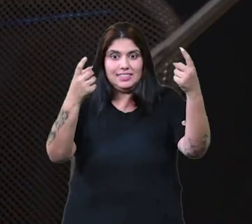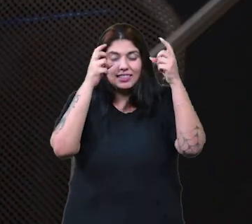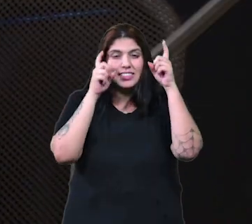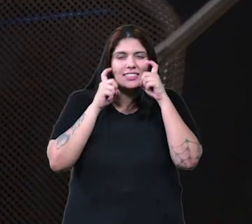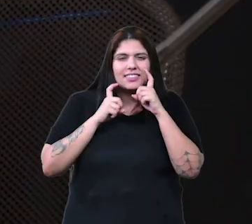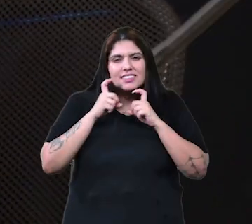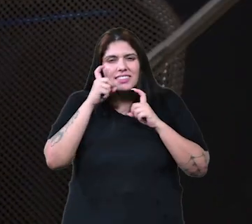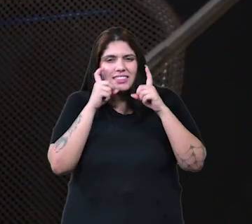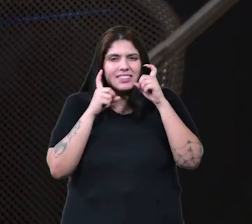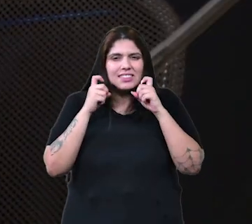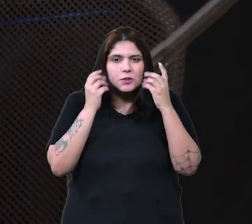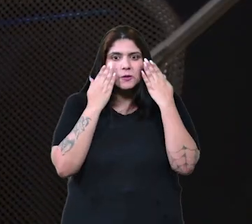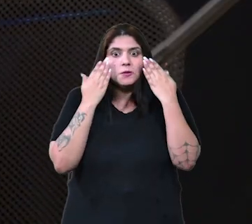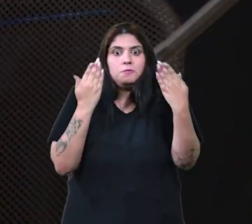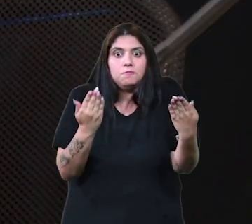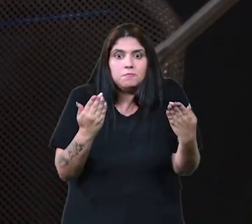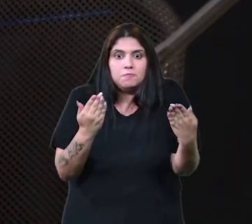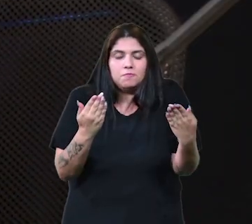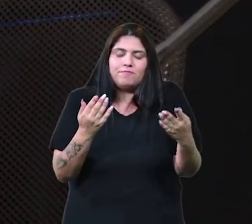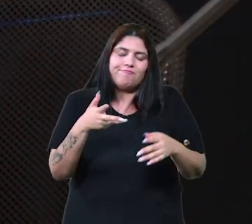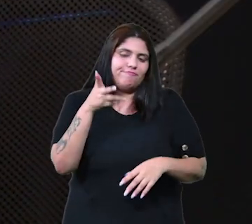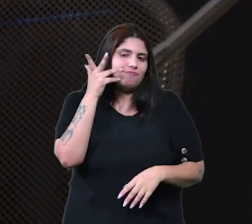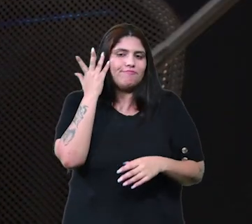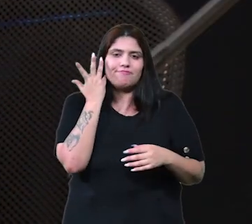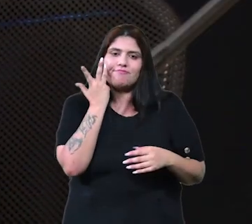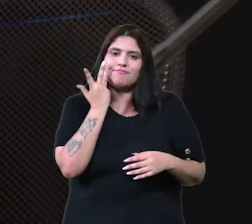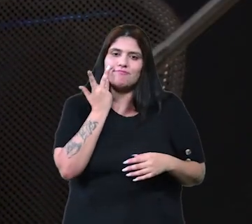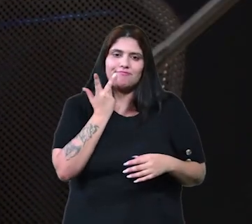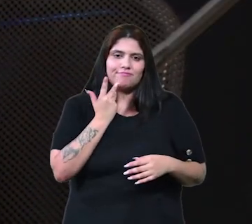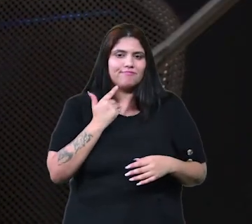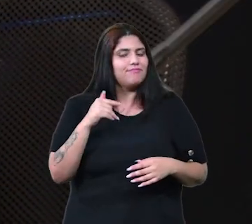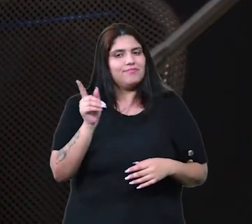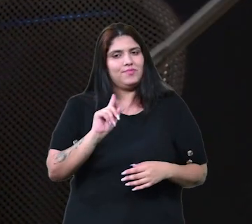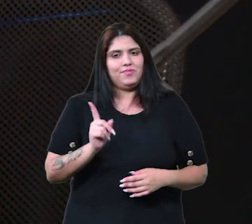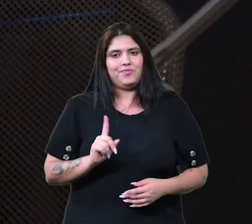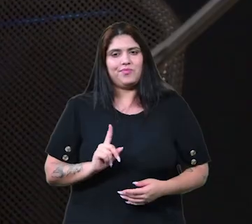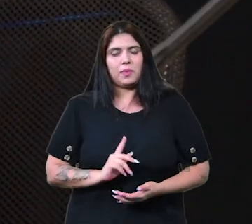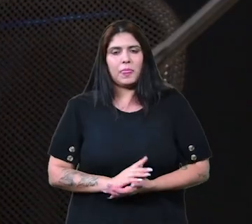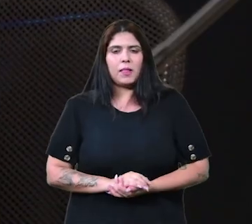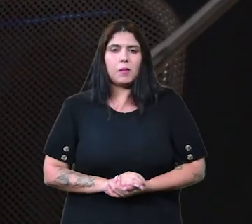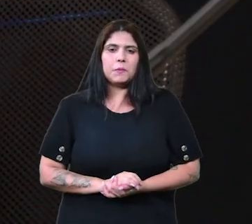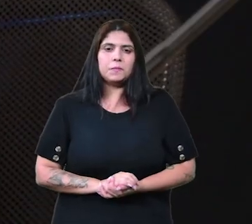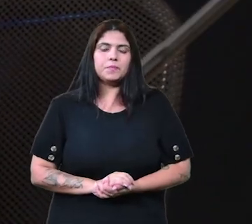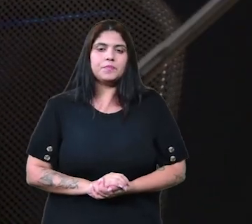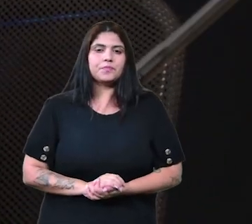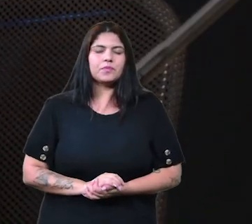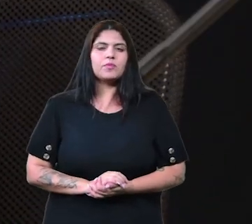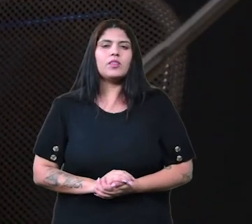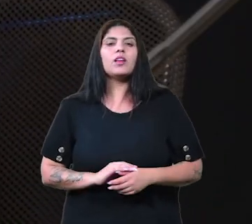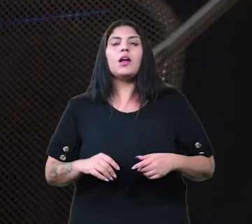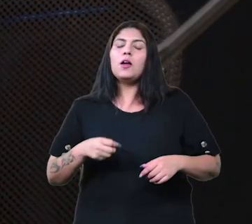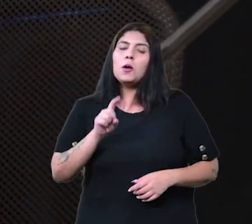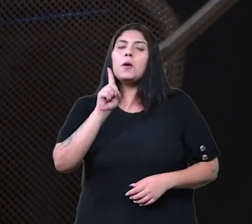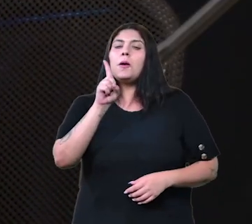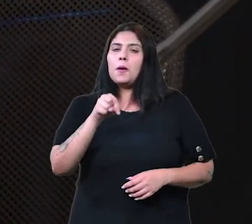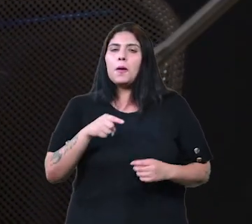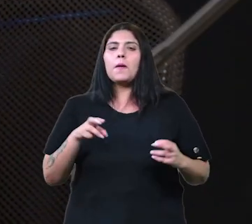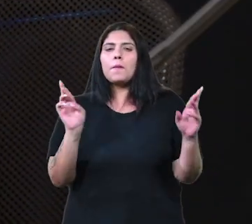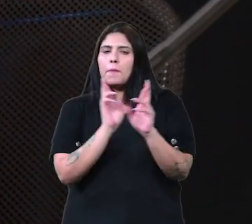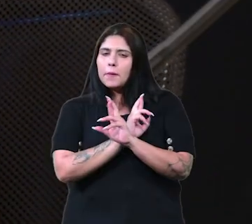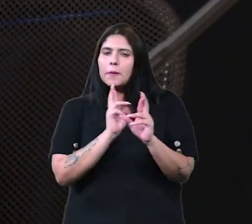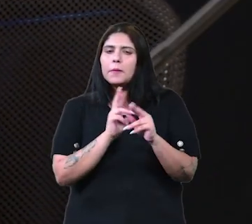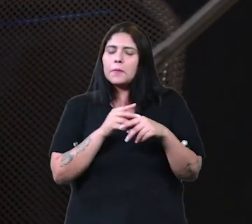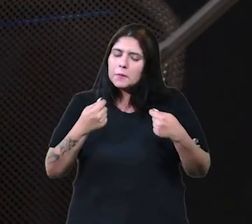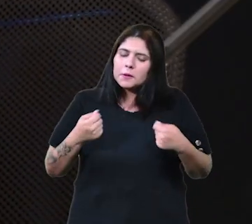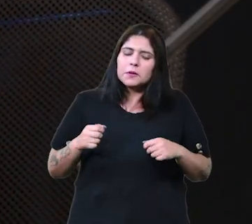forçado, que aquilo não foi natural. Então, assim, é uma relação que todo mundo tem que sair ganhando, né? O